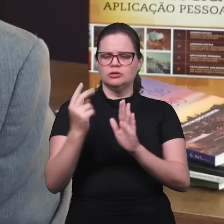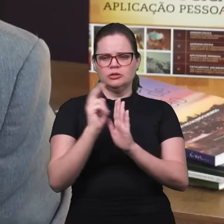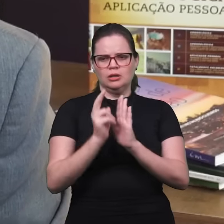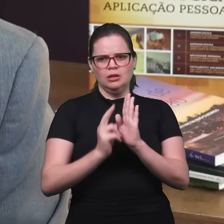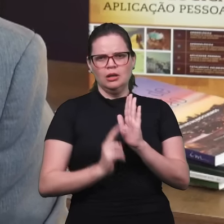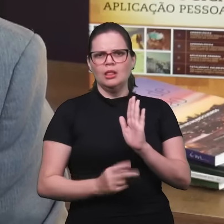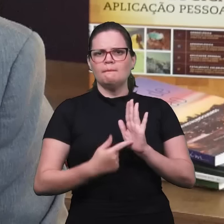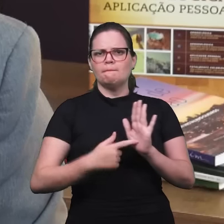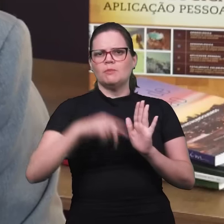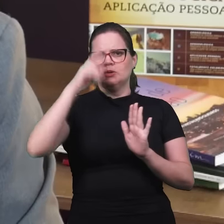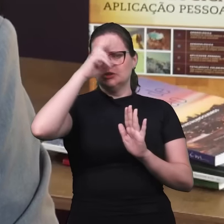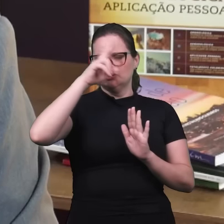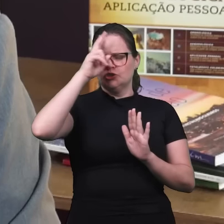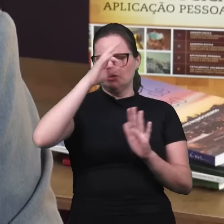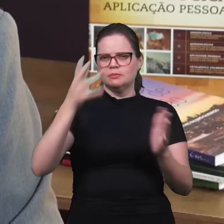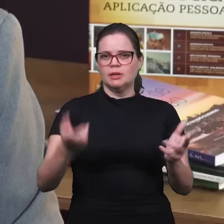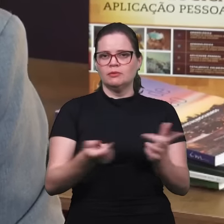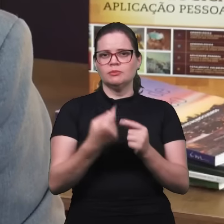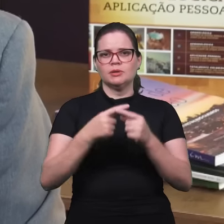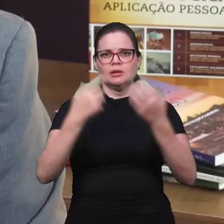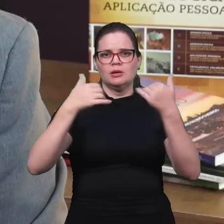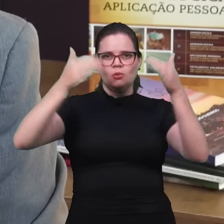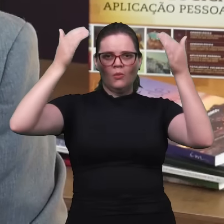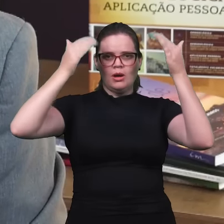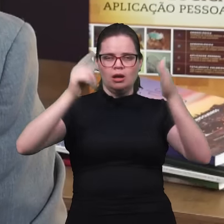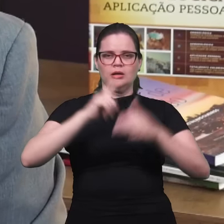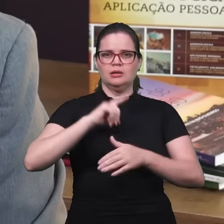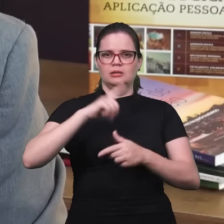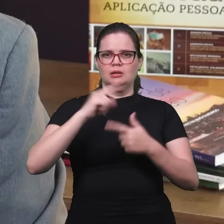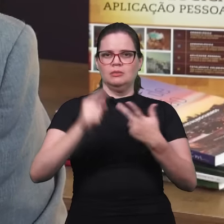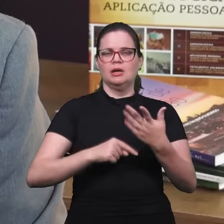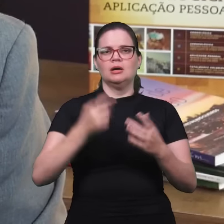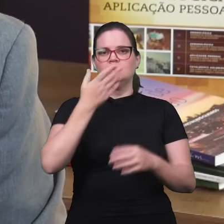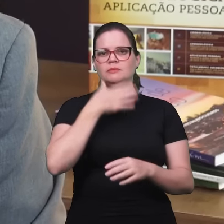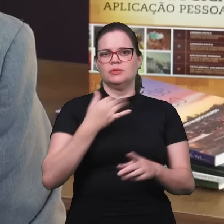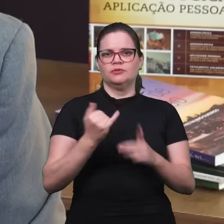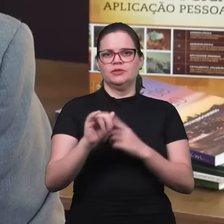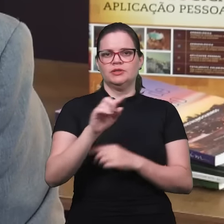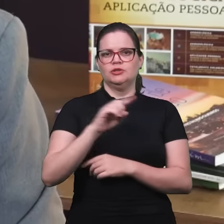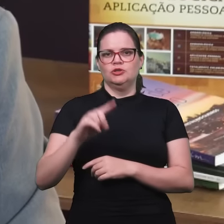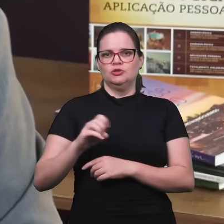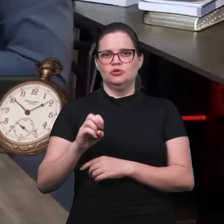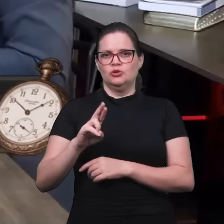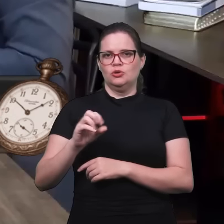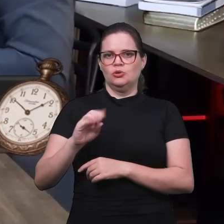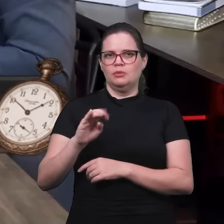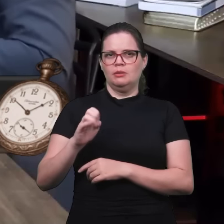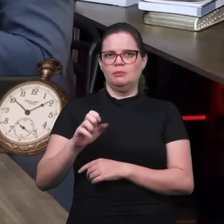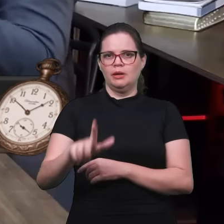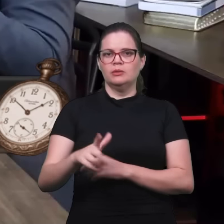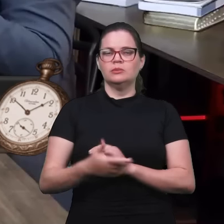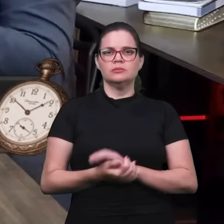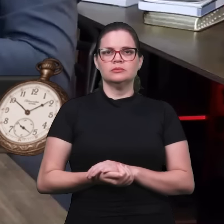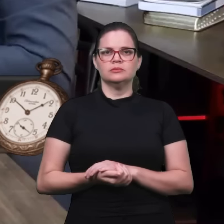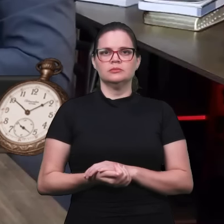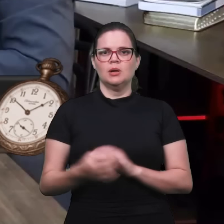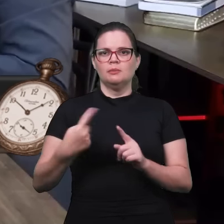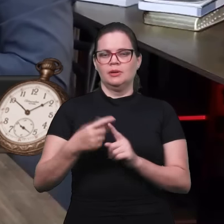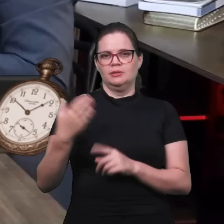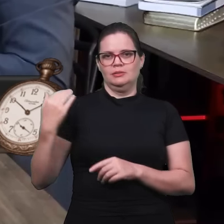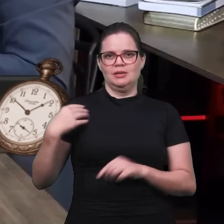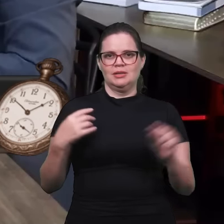os reis que estavam aqui, né? A profecia sobre Zorobabel, lá no verso 13, porque Zorobabel, lá Zacarias